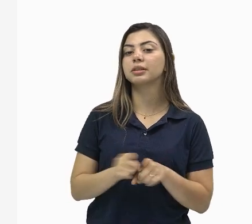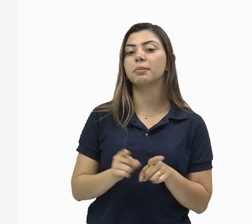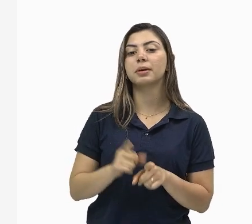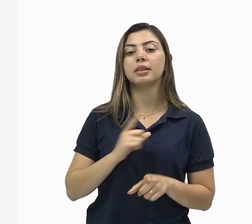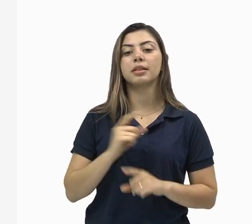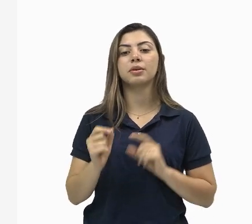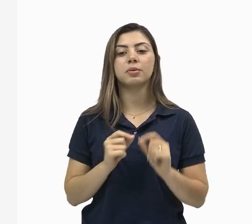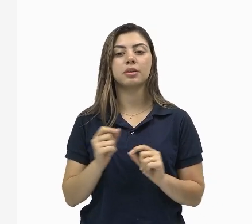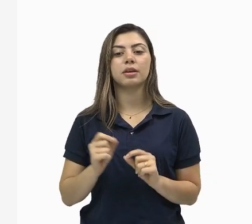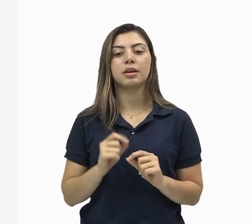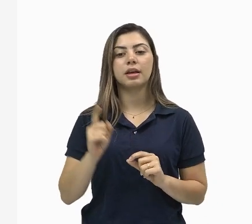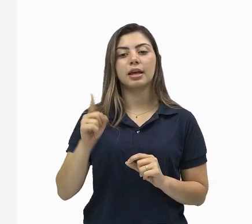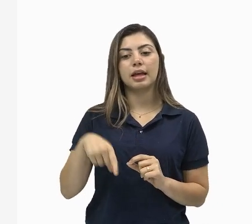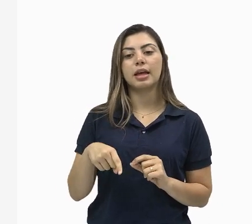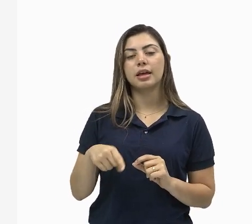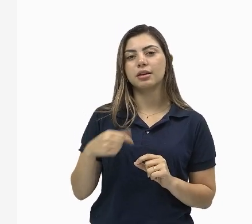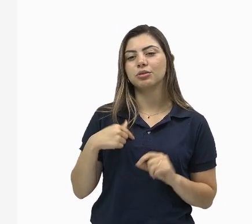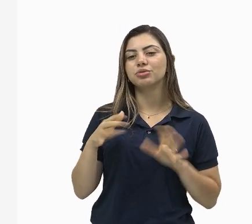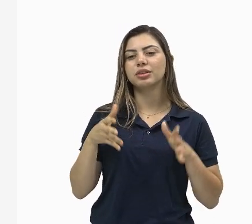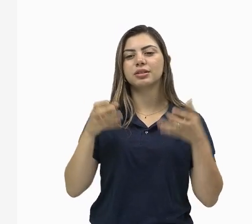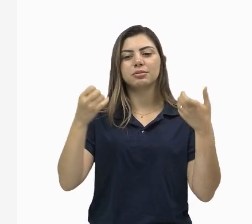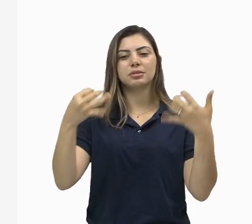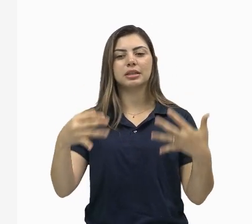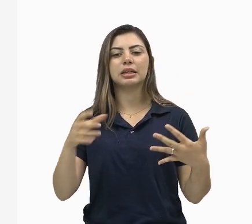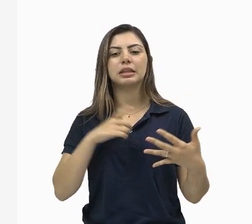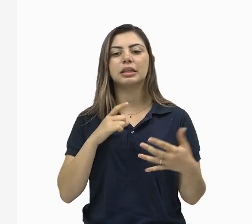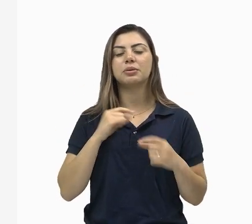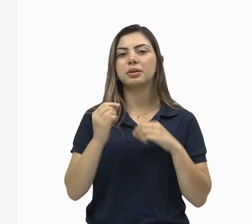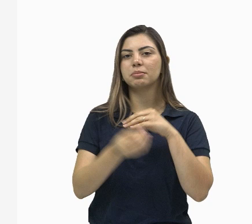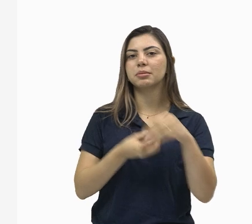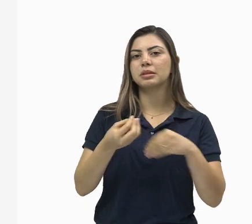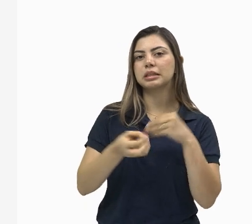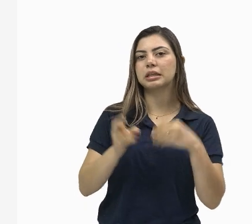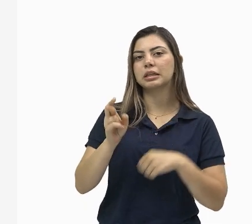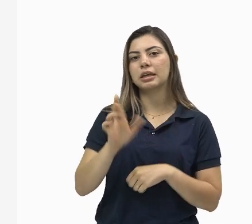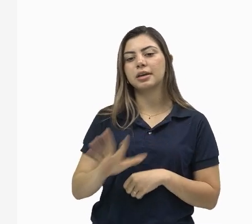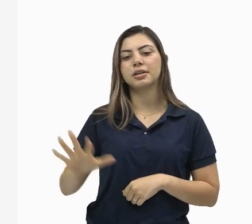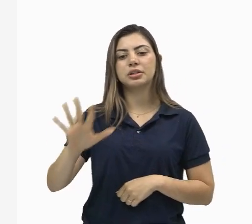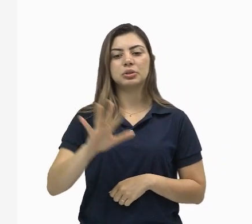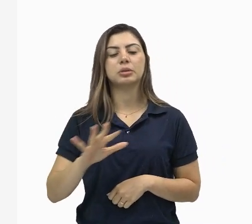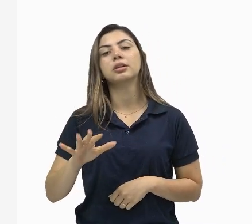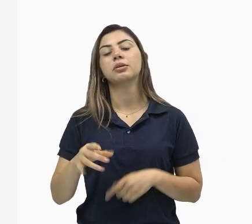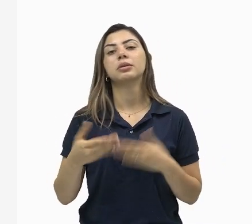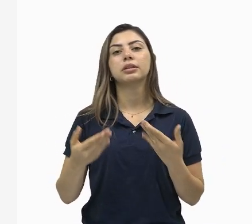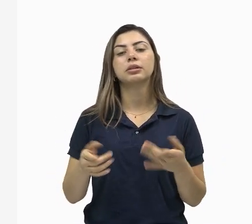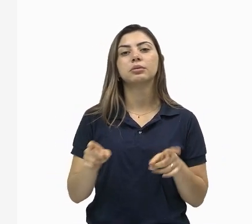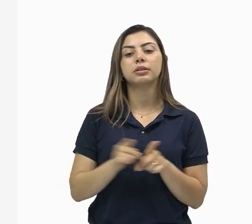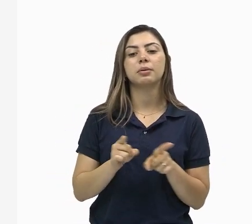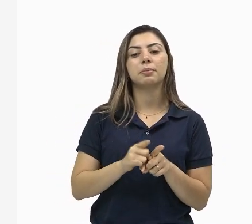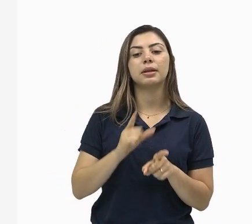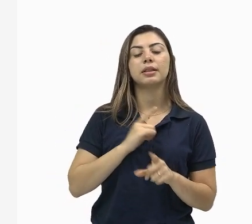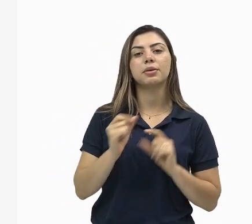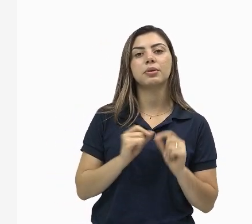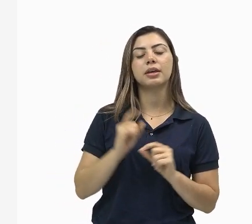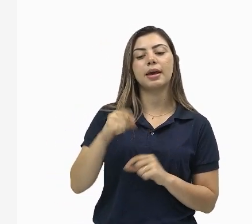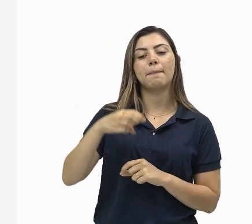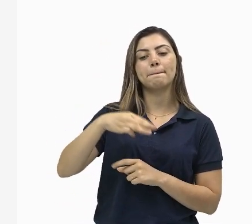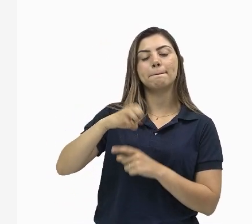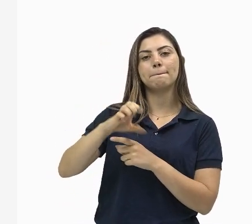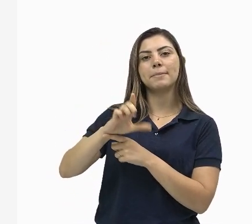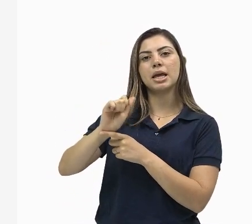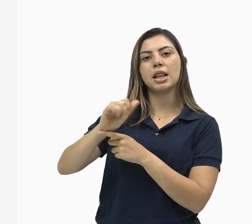monólogo interior, não é? Junto com o hibridismo cultural, mais uma vez. E, por fim, nós temos aí nessa parte a melancolia.